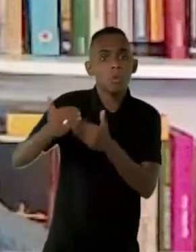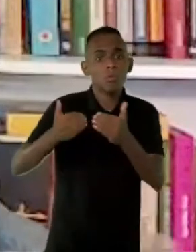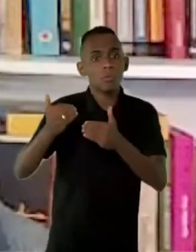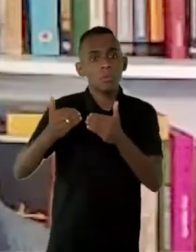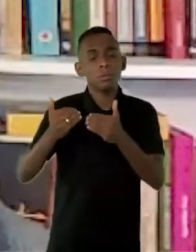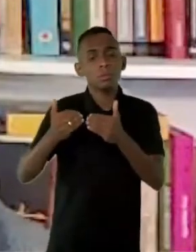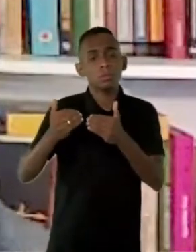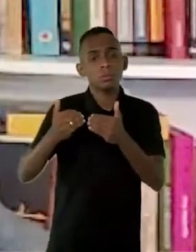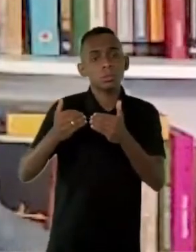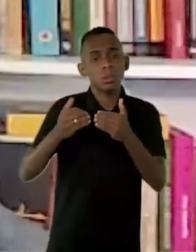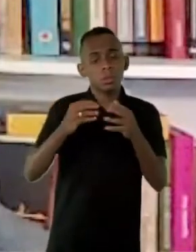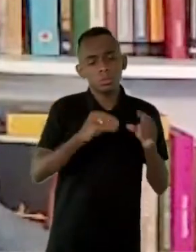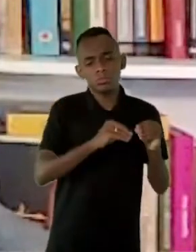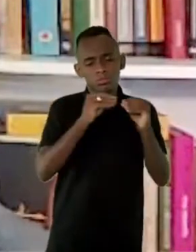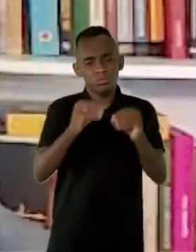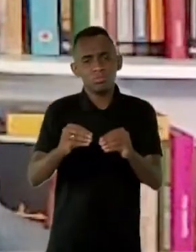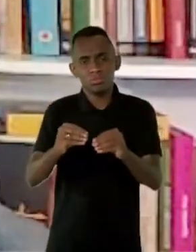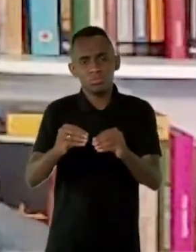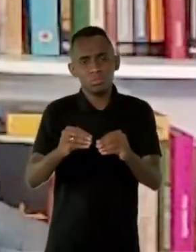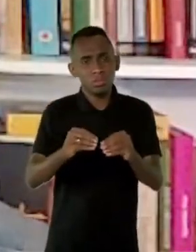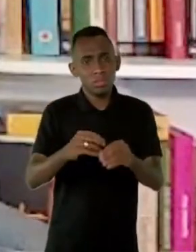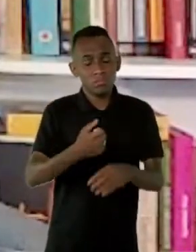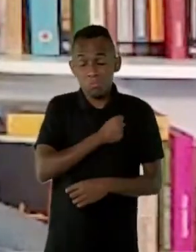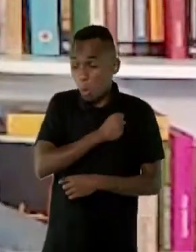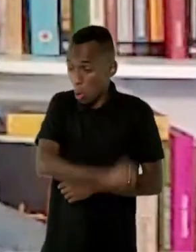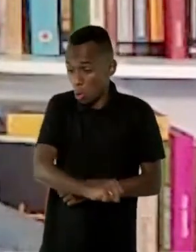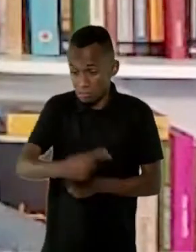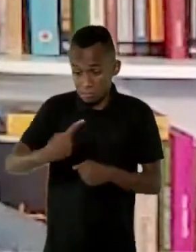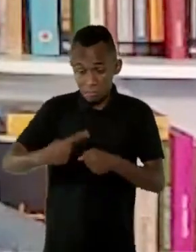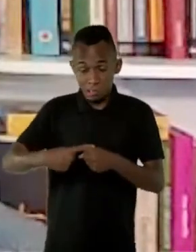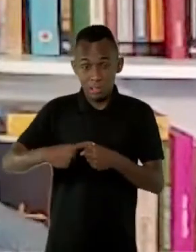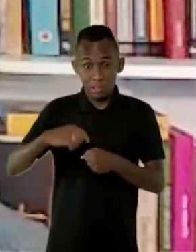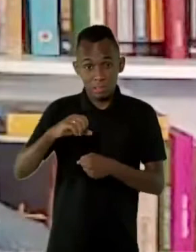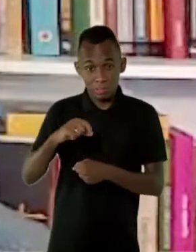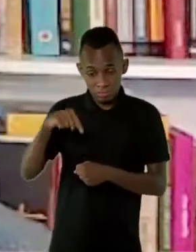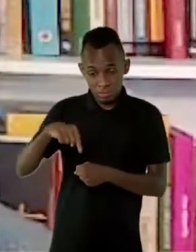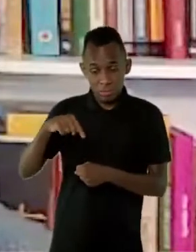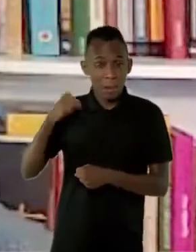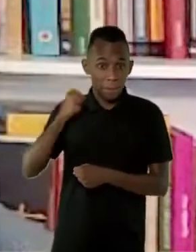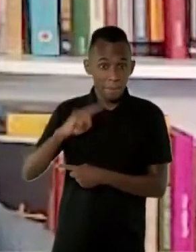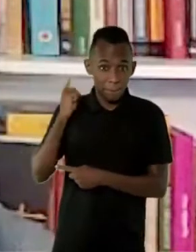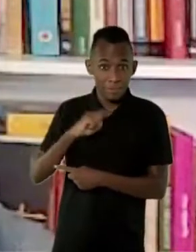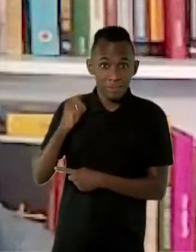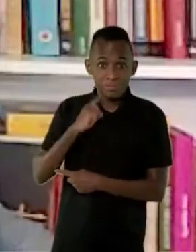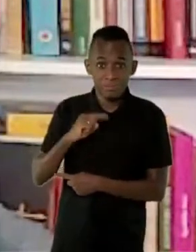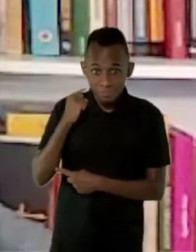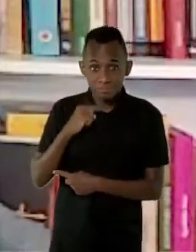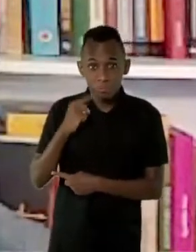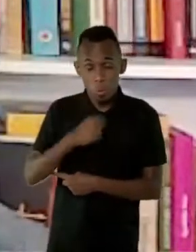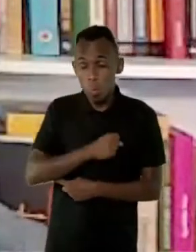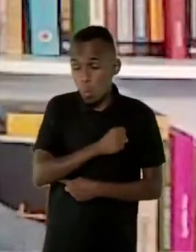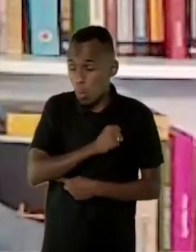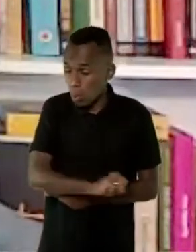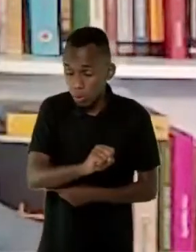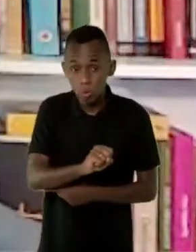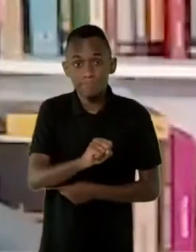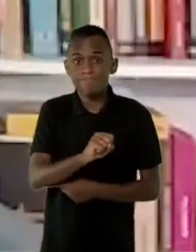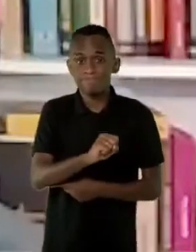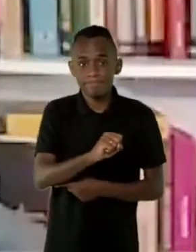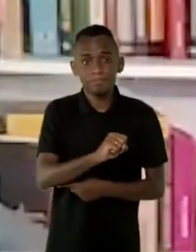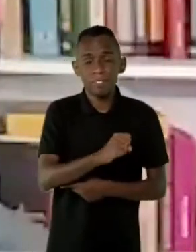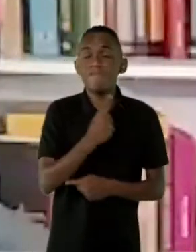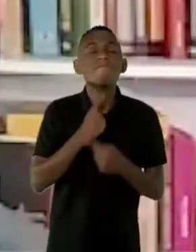né, com muito ódio de Sacramento, numa cidade que ela ia, não